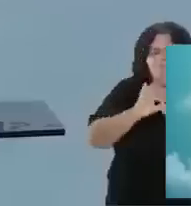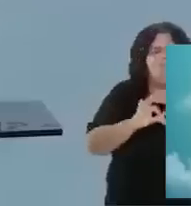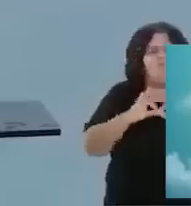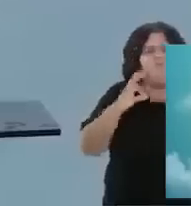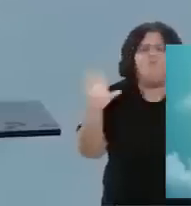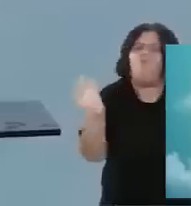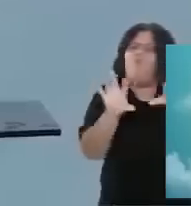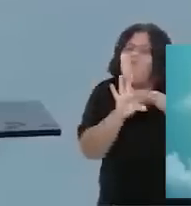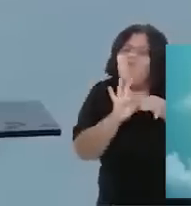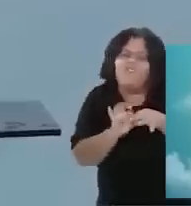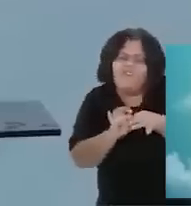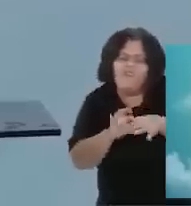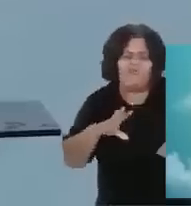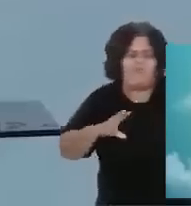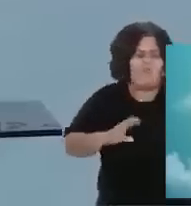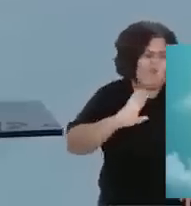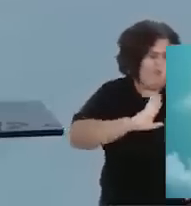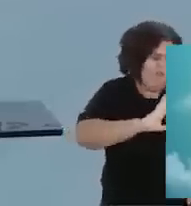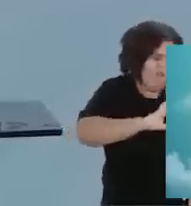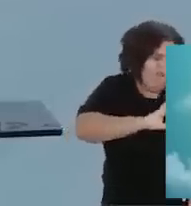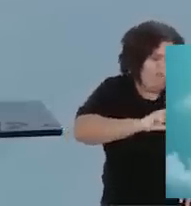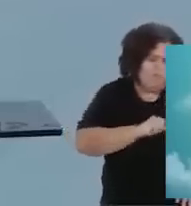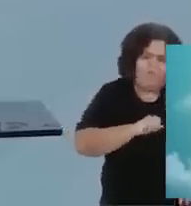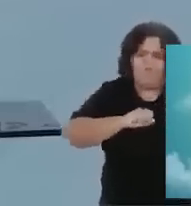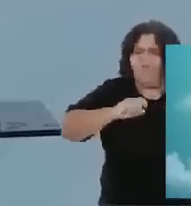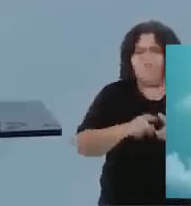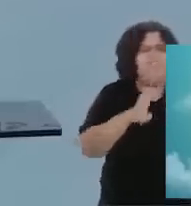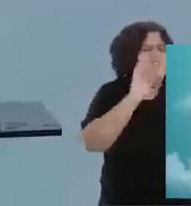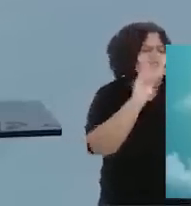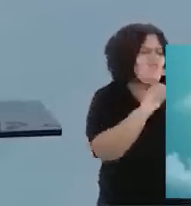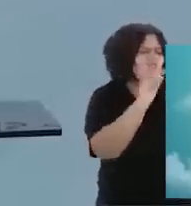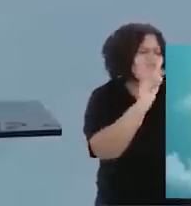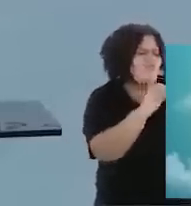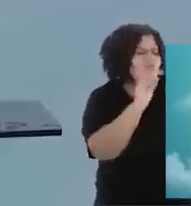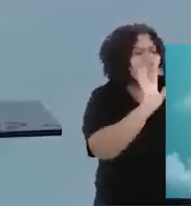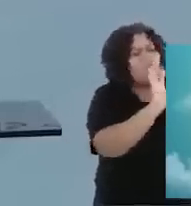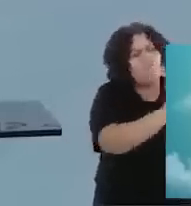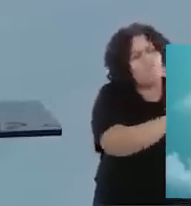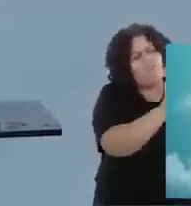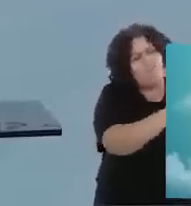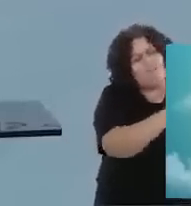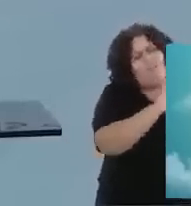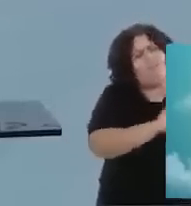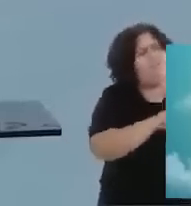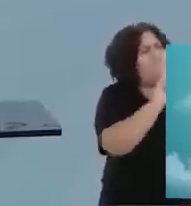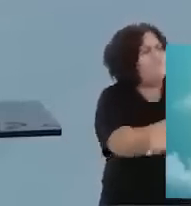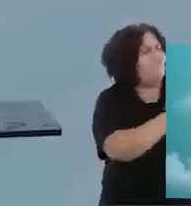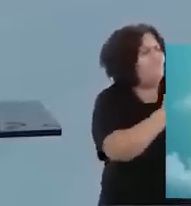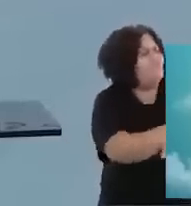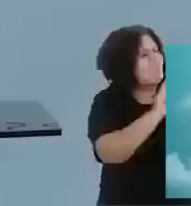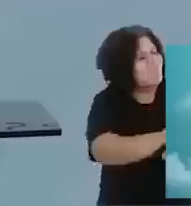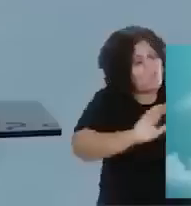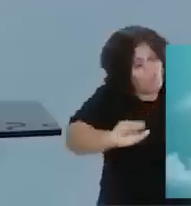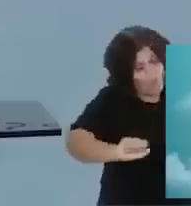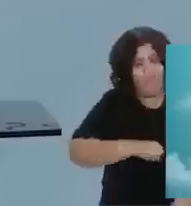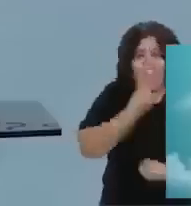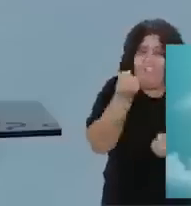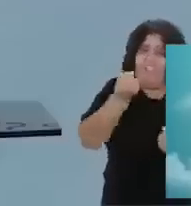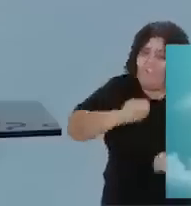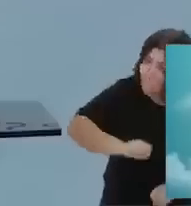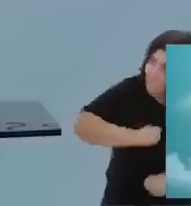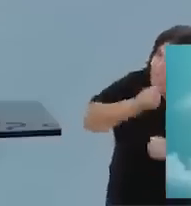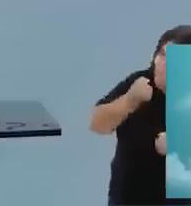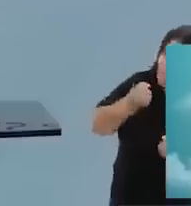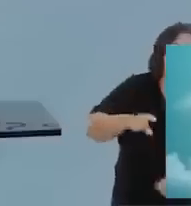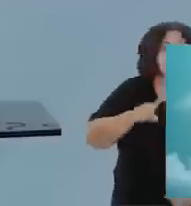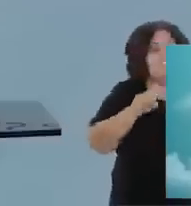amor, onde tem cuidado, onde tem serviço, onde tem socorro, onde tem encorajamento.